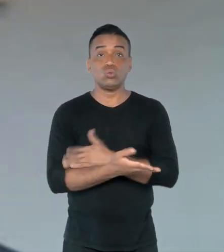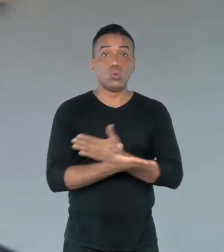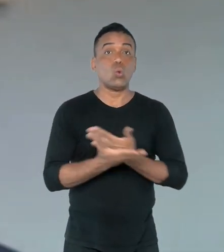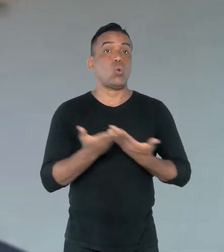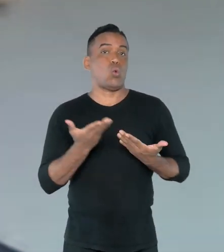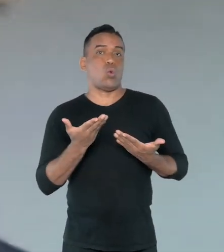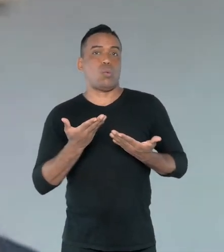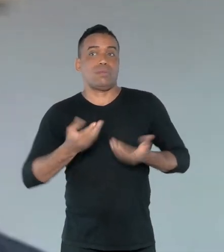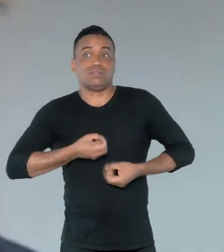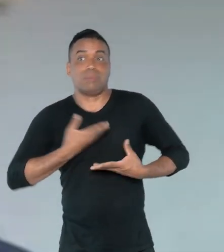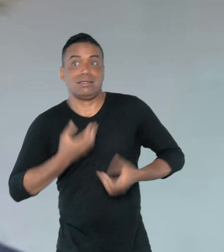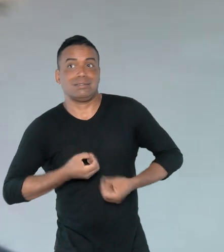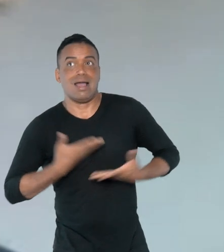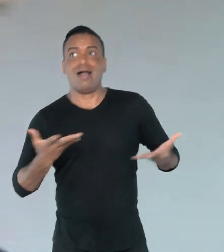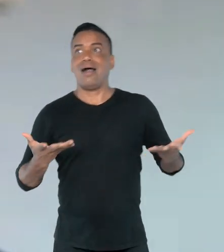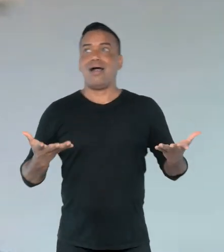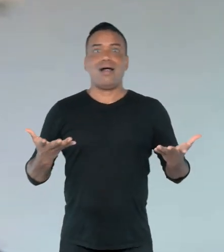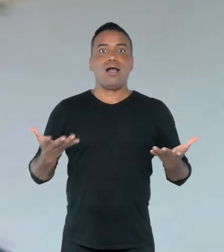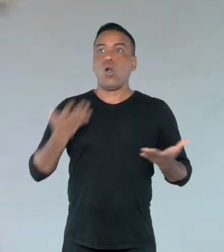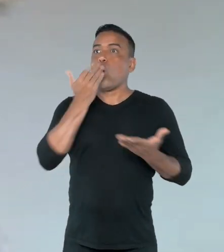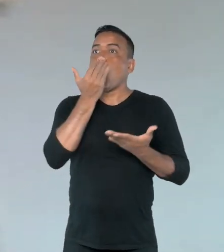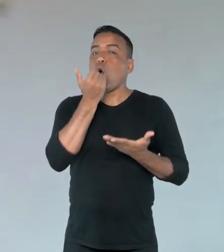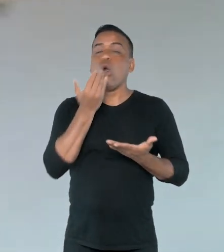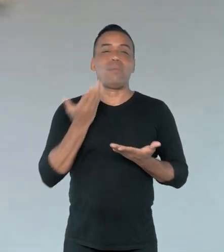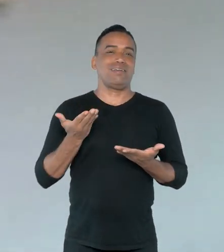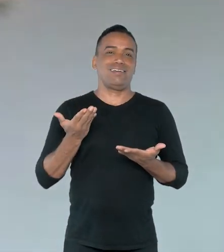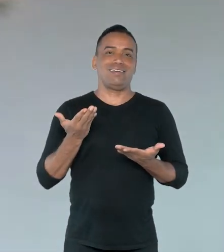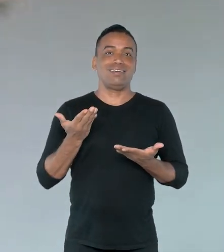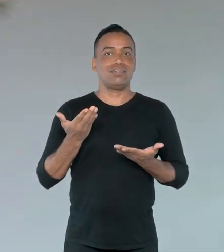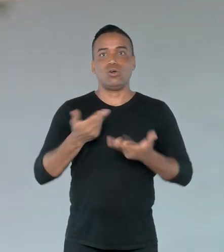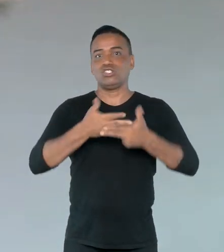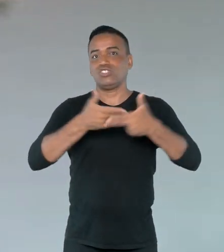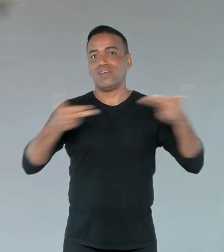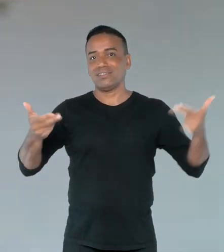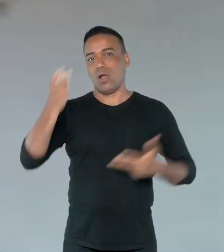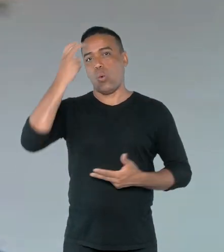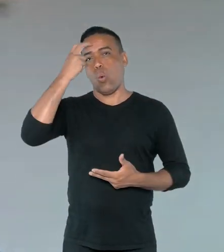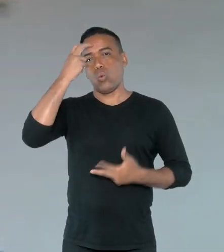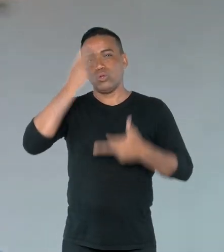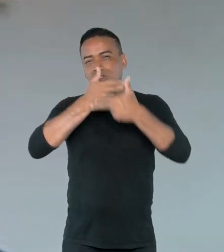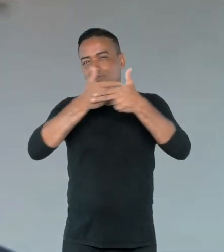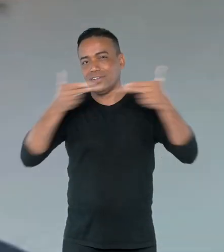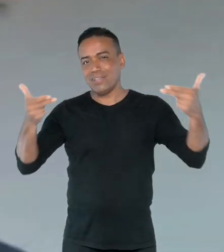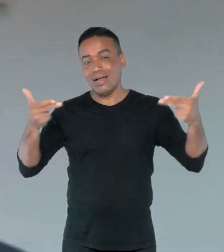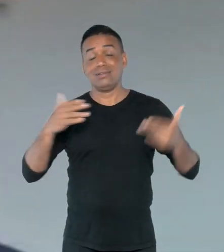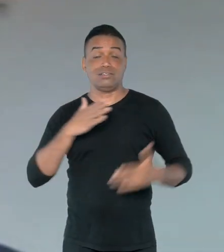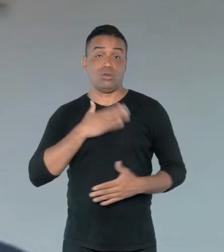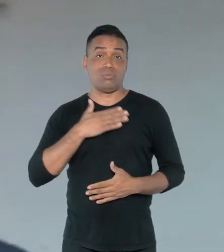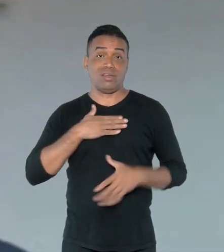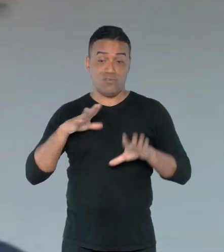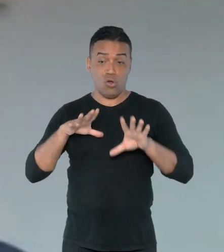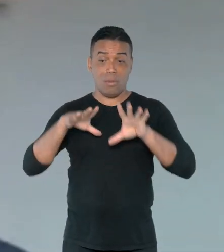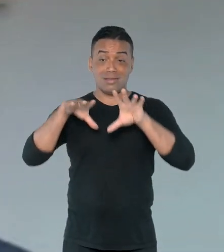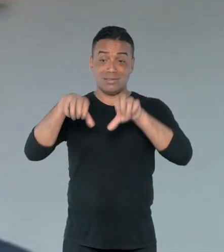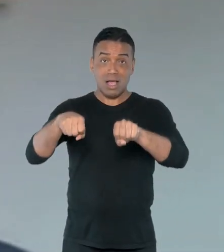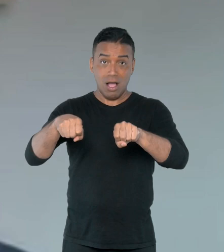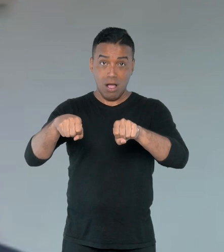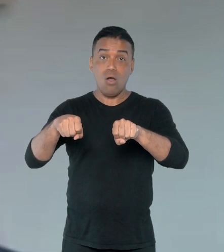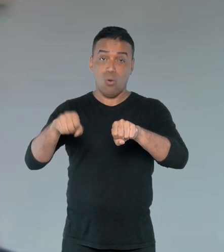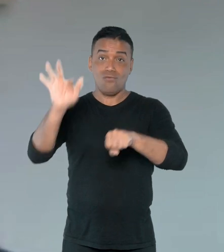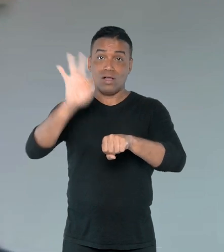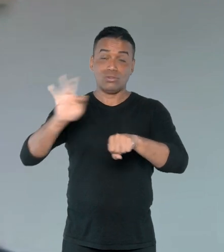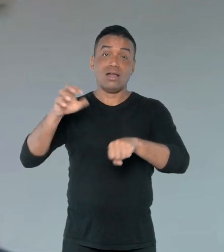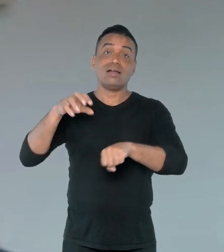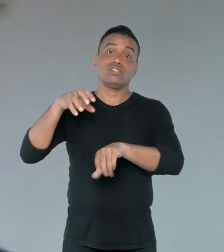elas comem, eu sou apaixonada pela diversidade cultural. A minha formação é em turismo, né? Eu formei